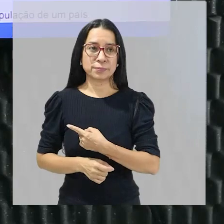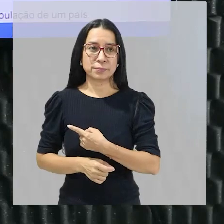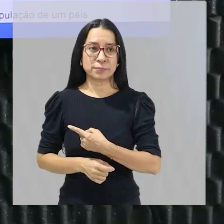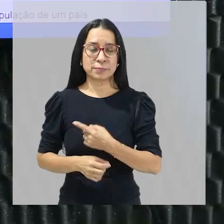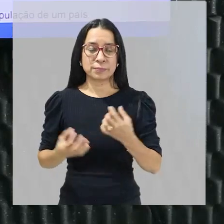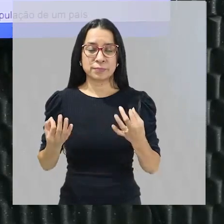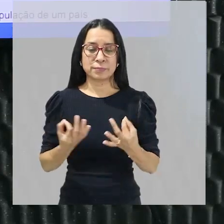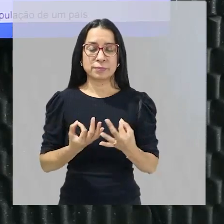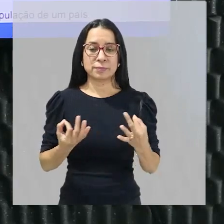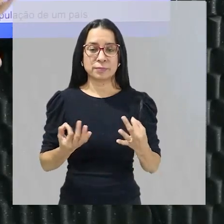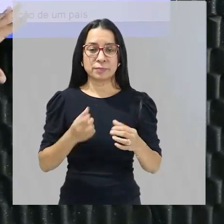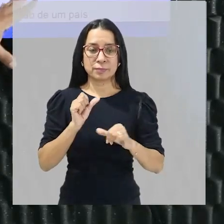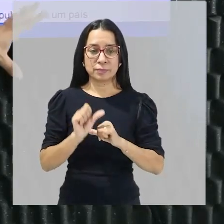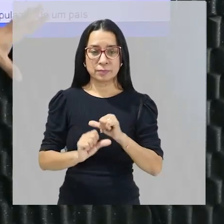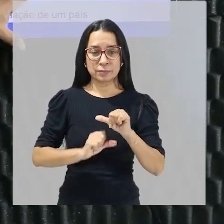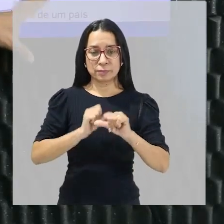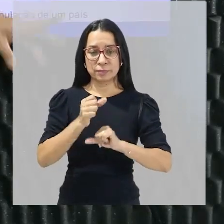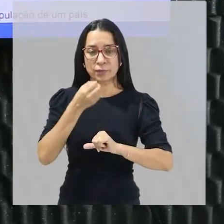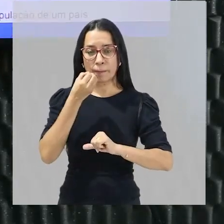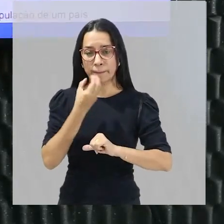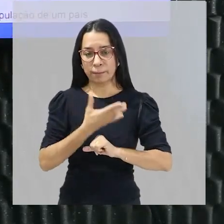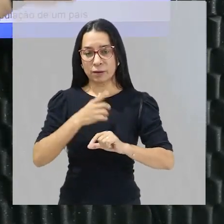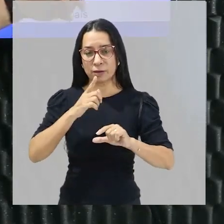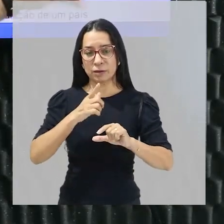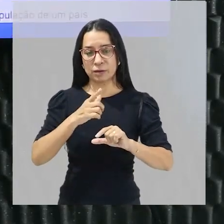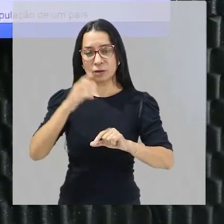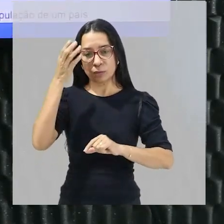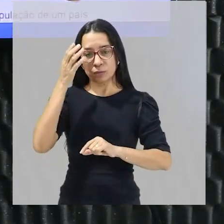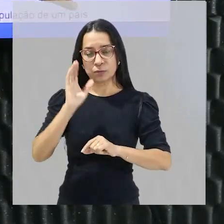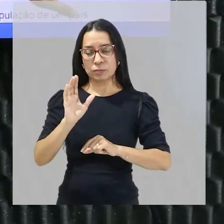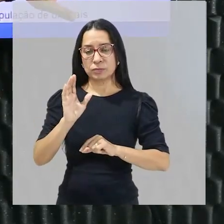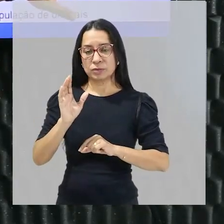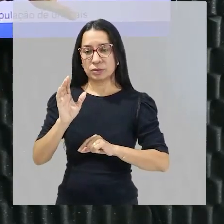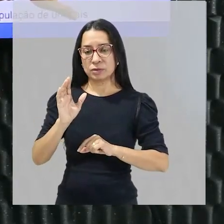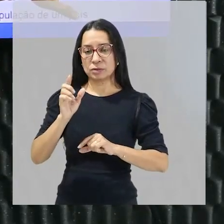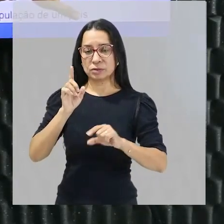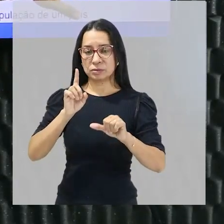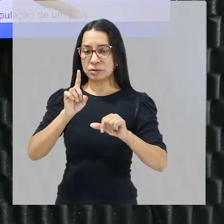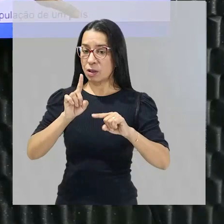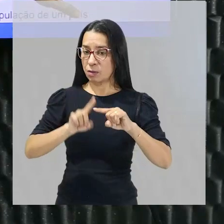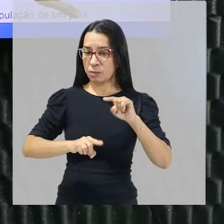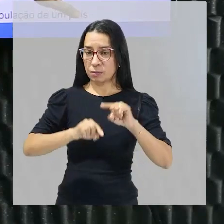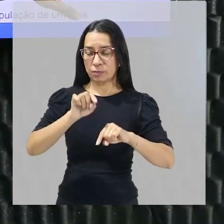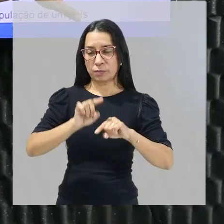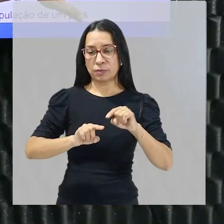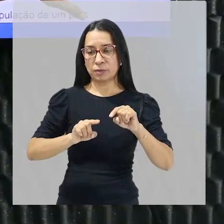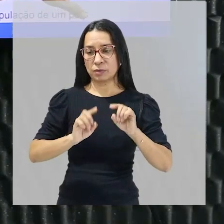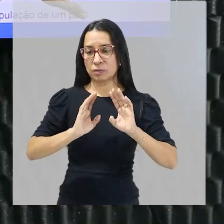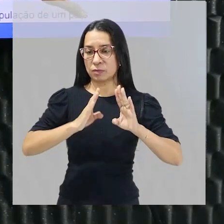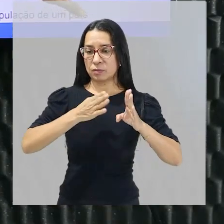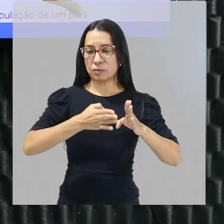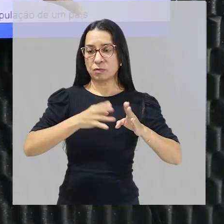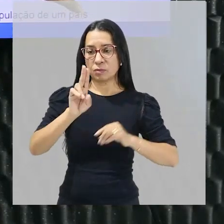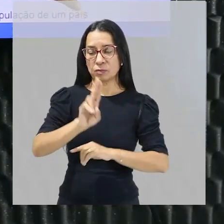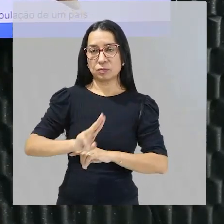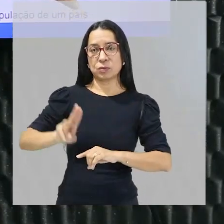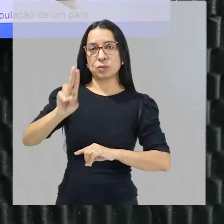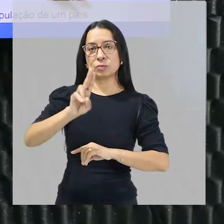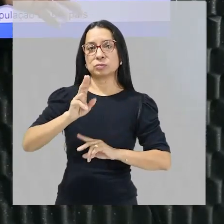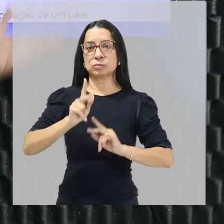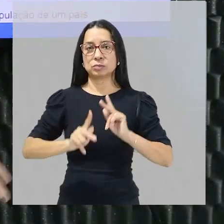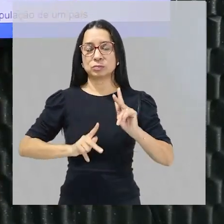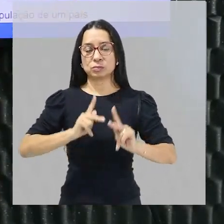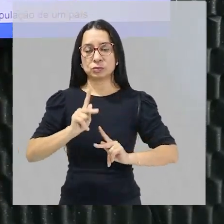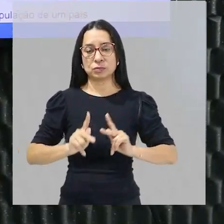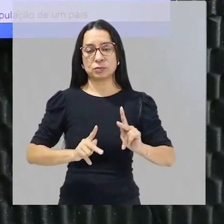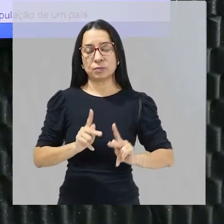Perfeito. Transformar bens culturais em mercadorias voltadas para o consumo e uma grande quantidade de pessoas sem poder de interferência na